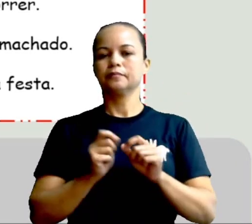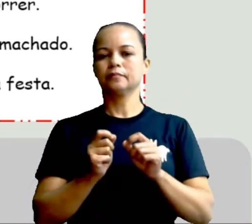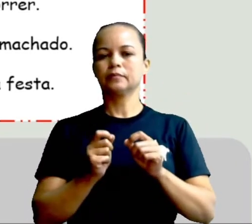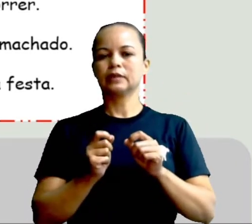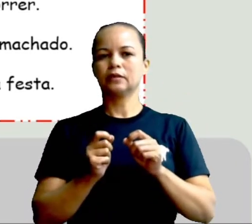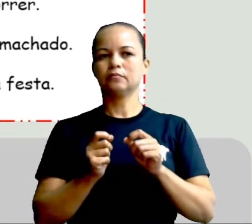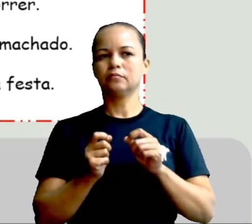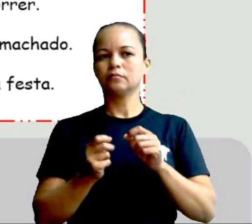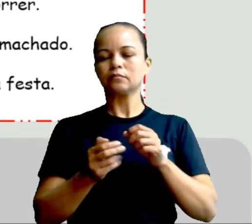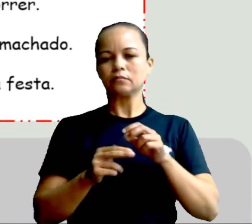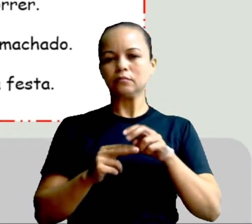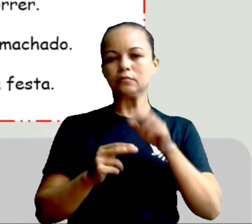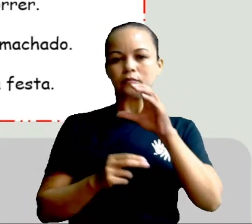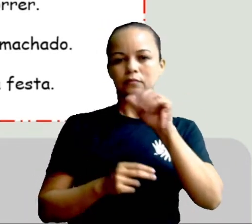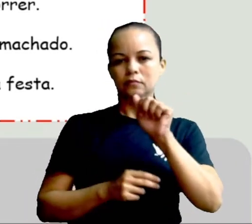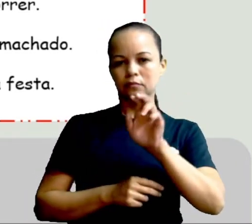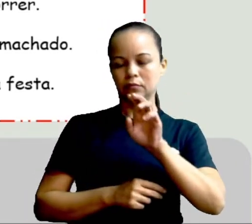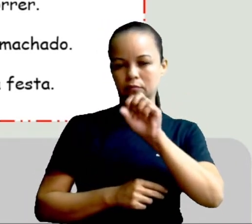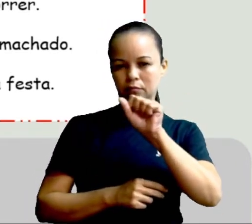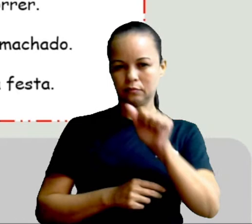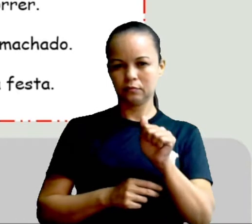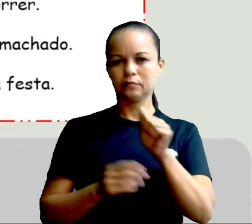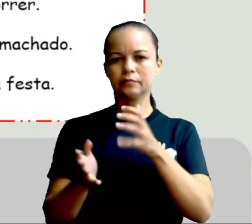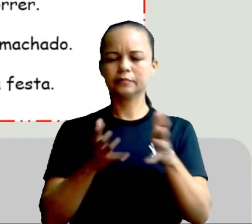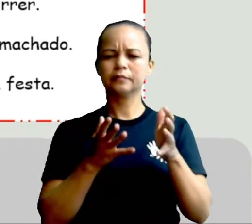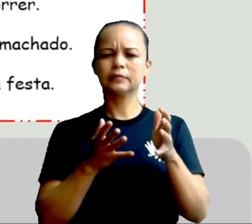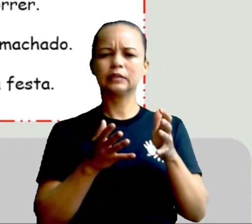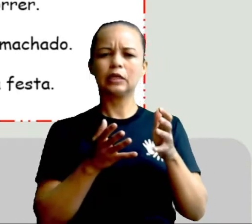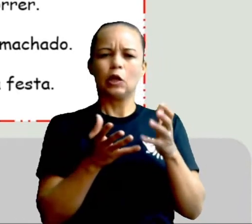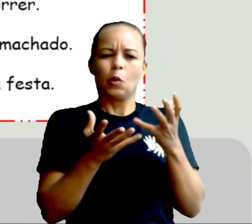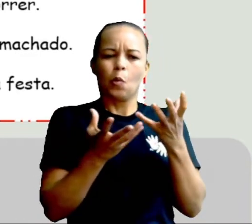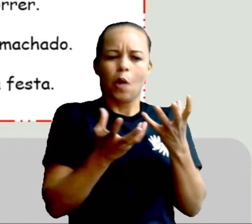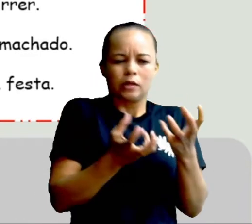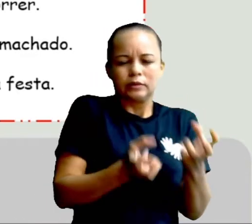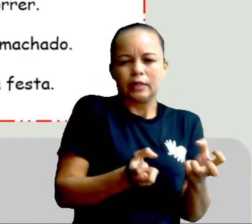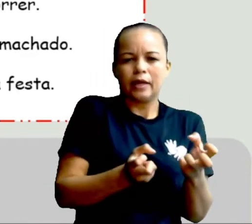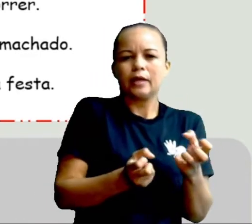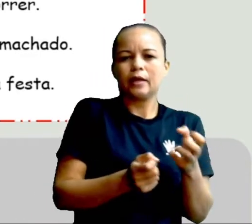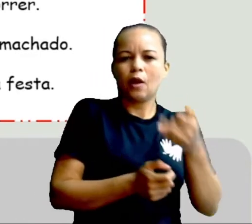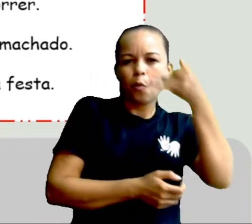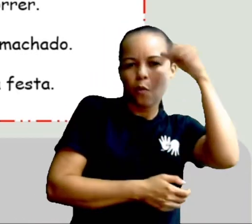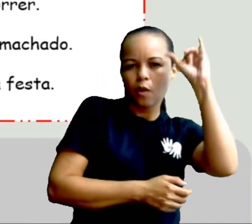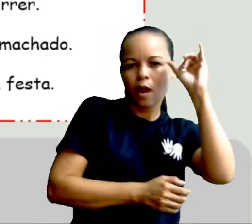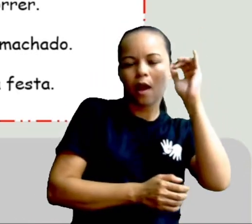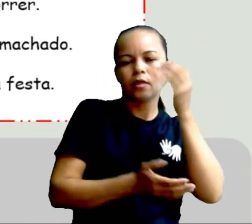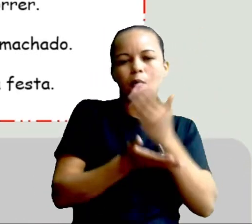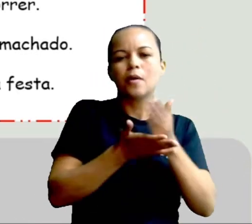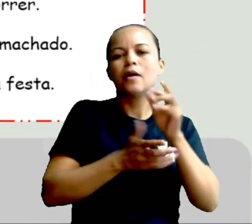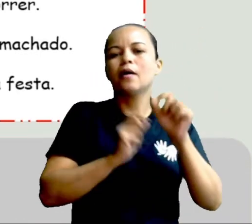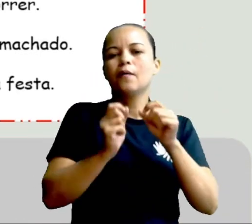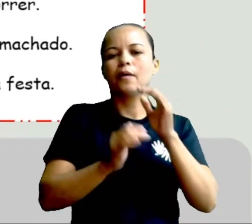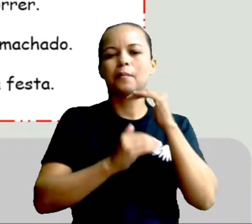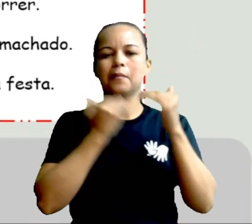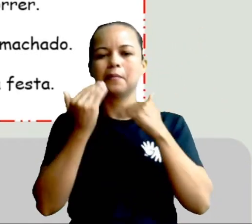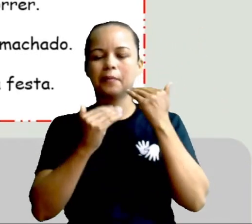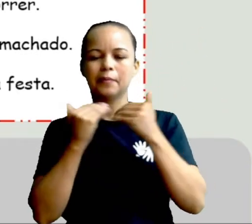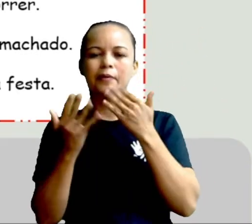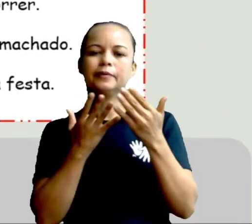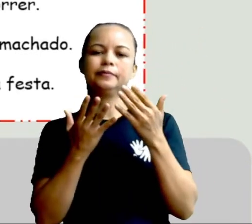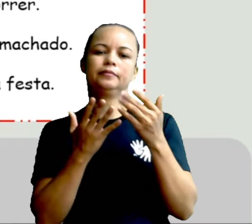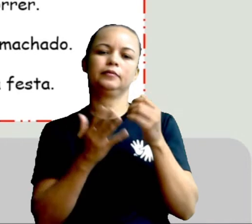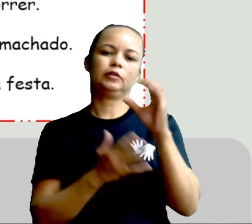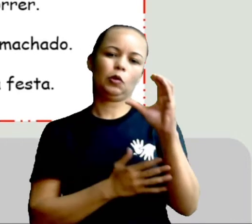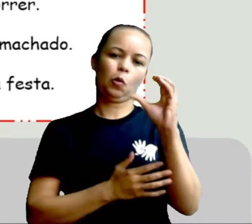De causa, então, com a seca, o gado começou a morrer. Então, por que aí o gado começou a morrer aí? Por conta da